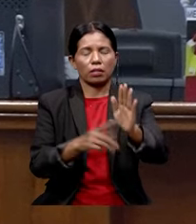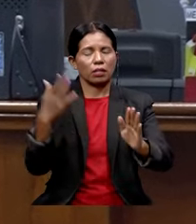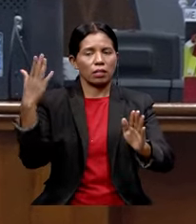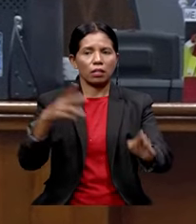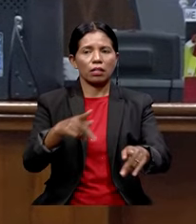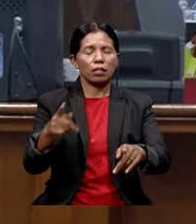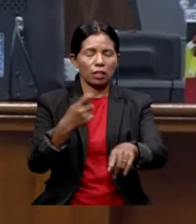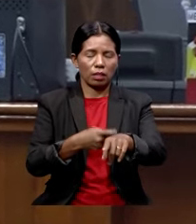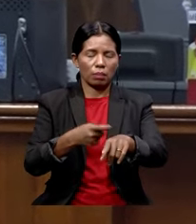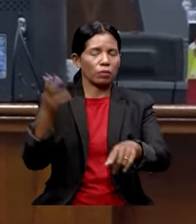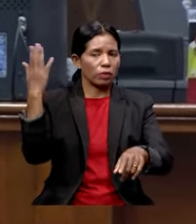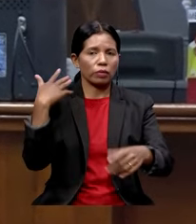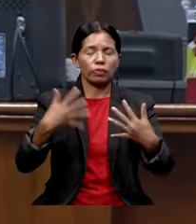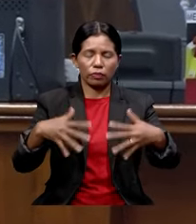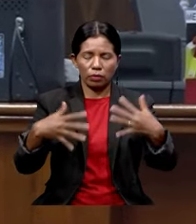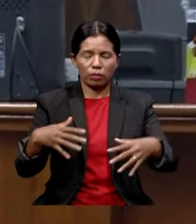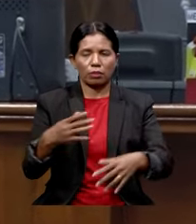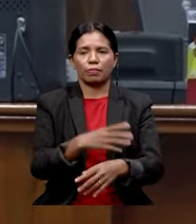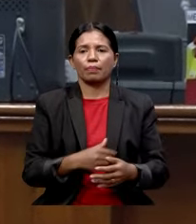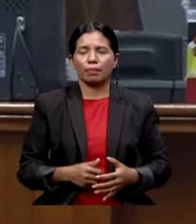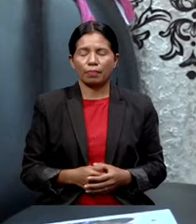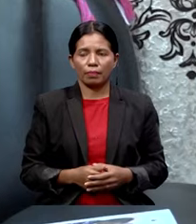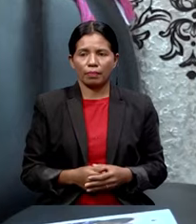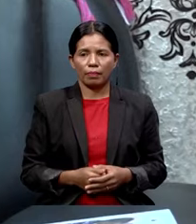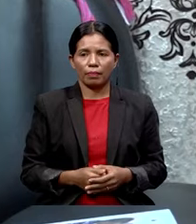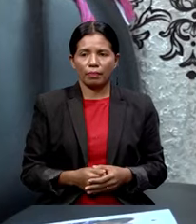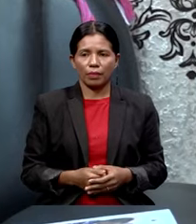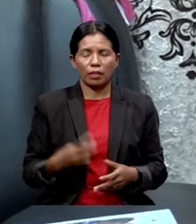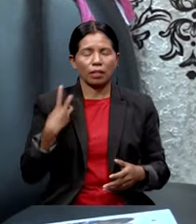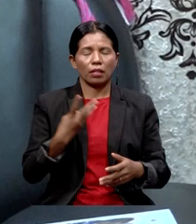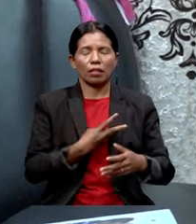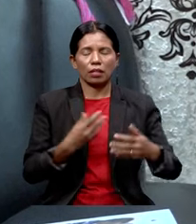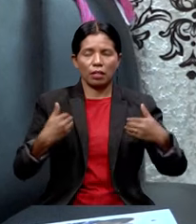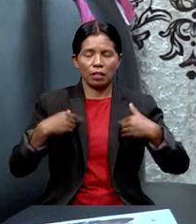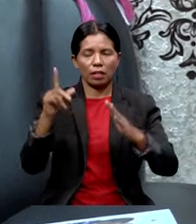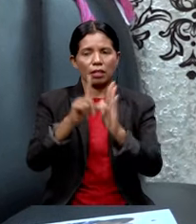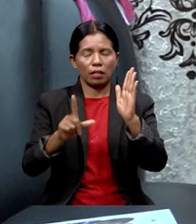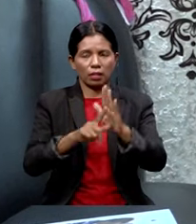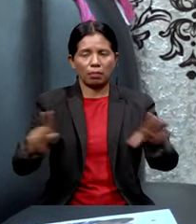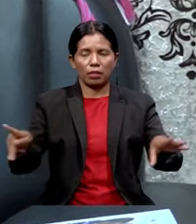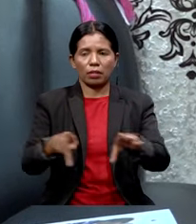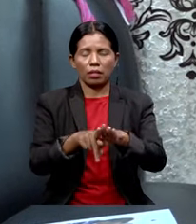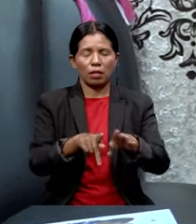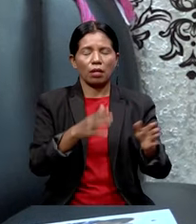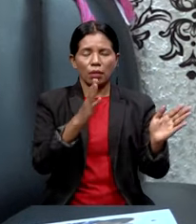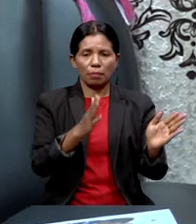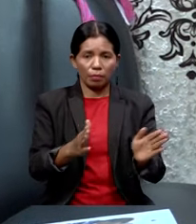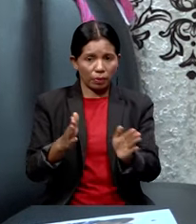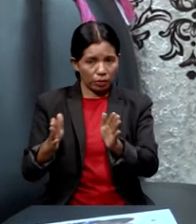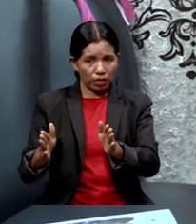ya tempo funu ba liberta saung nasional. Ita iha ita nilai inang garantit ni participação ni proseso de desenvolvimento